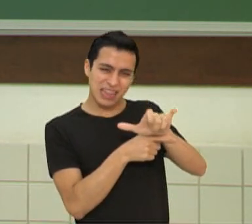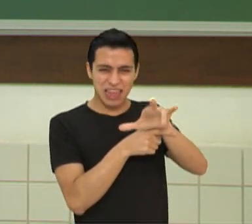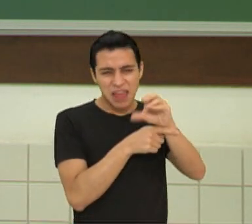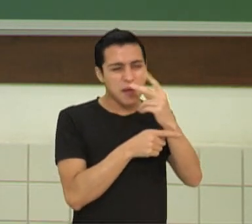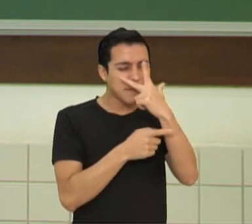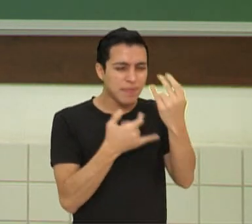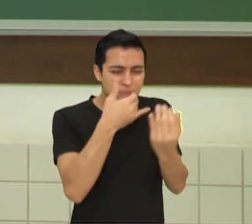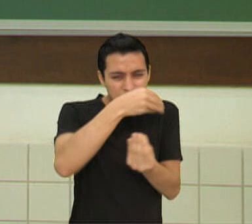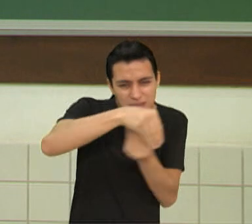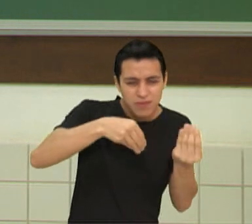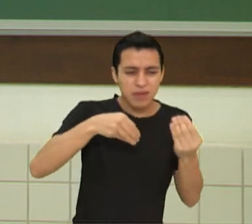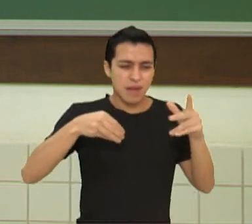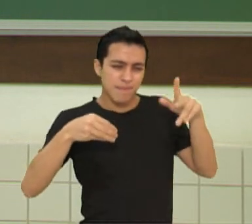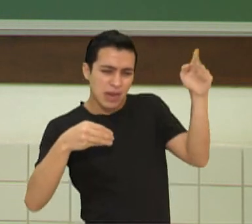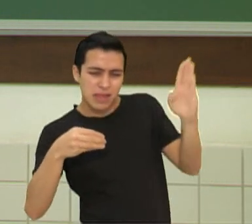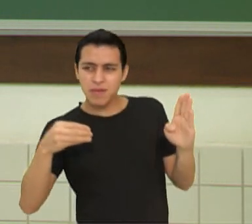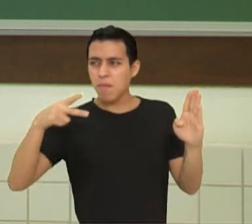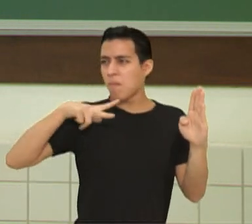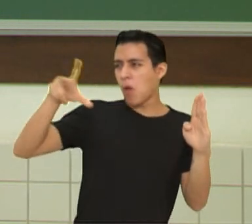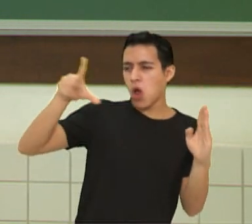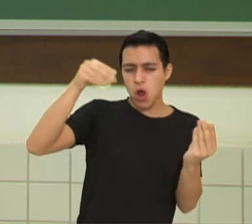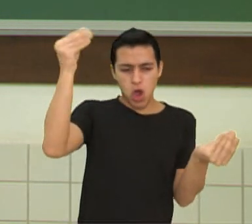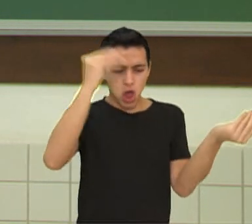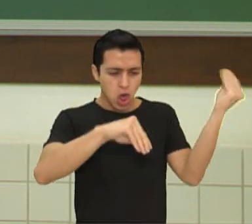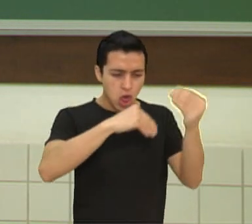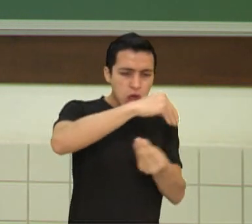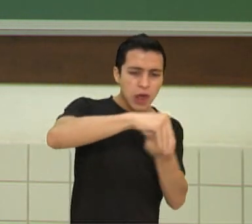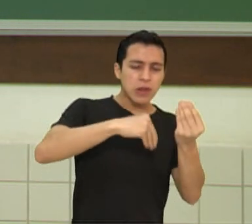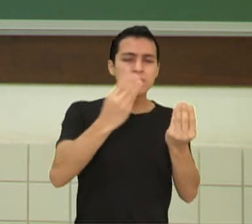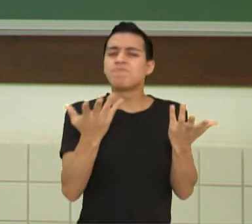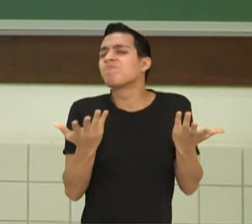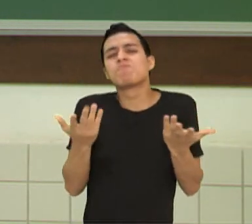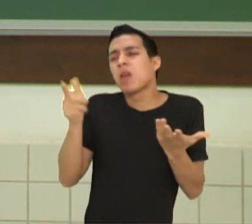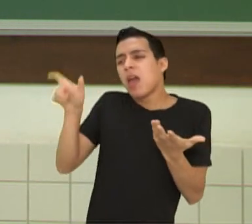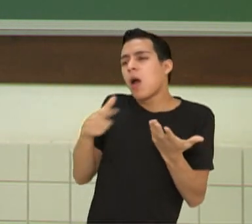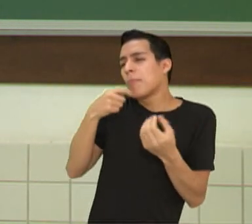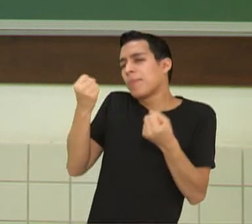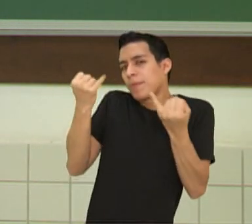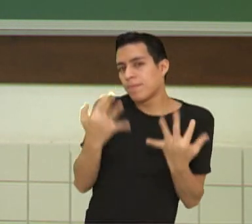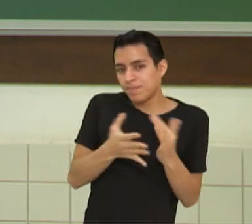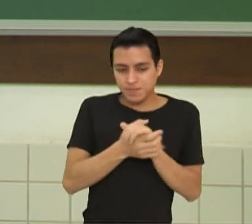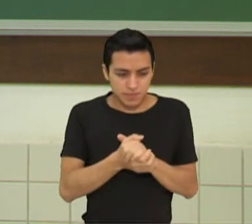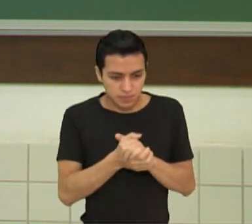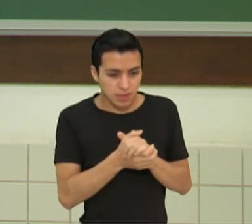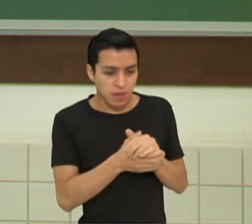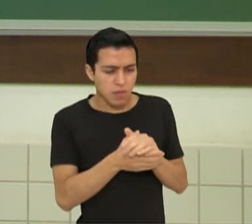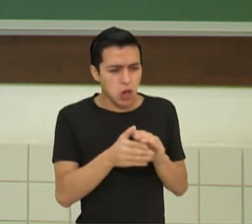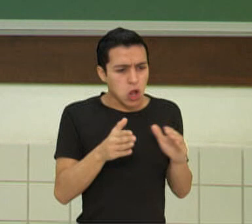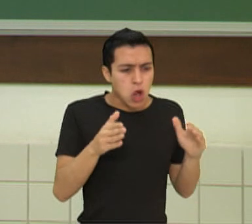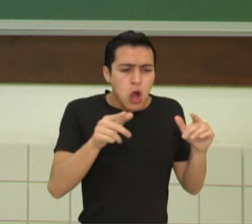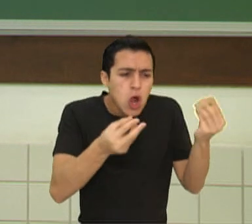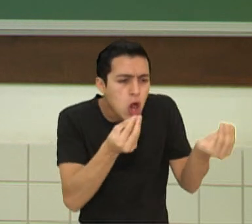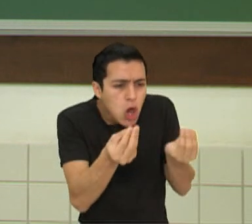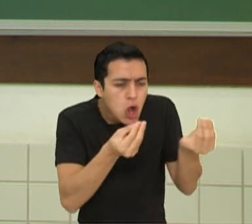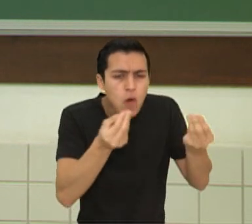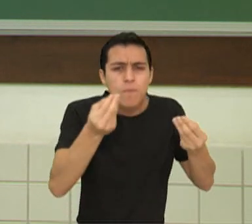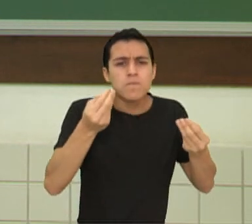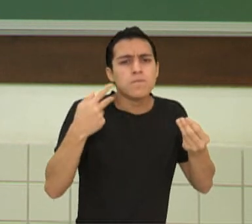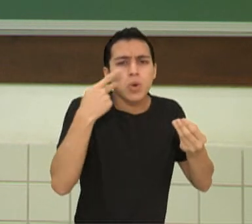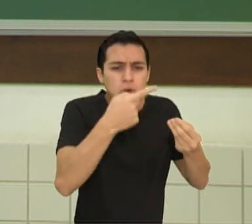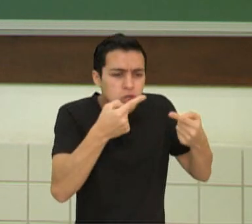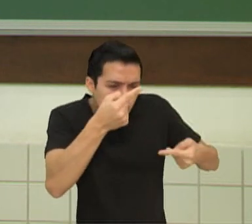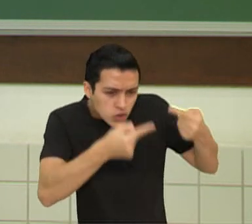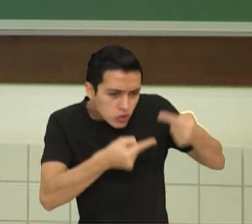brasileiro, meio português ainda. E o que ele está dizendo? Essa centralização política que acontecia na